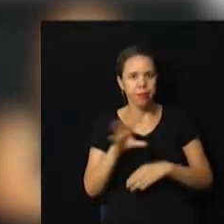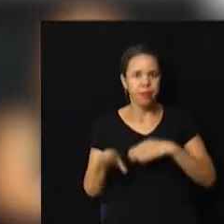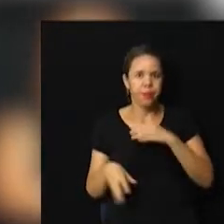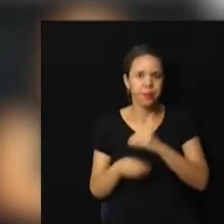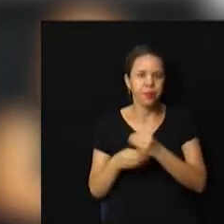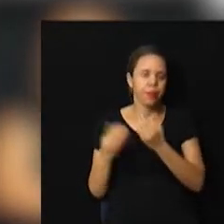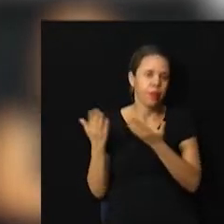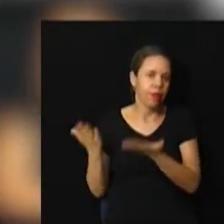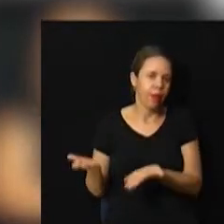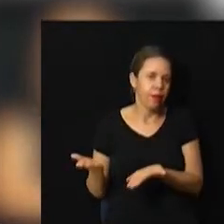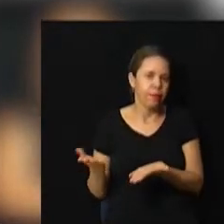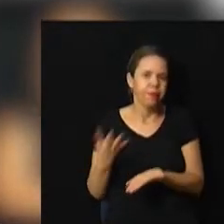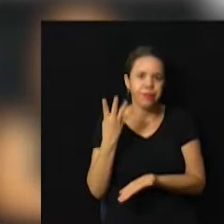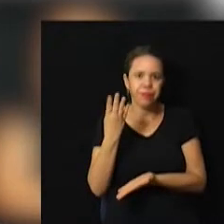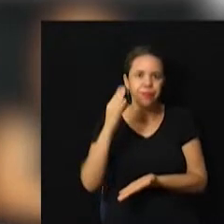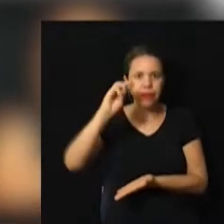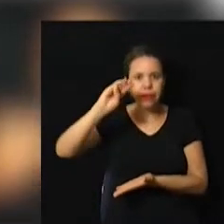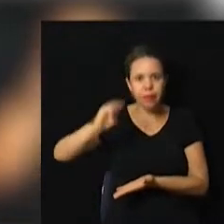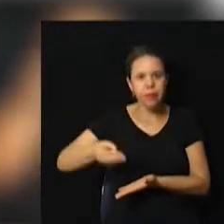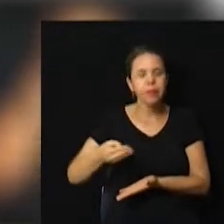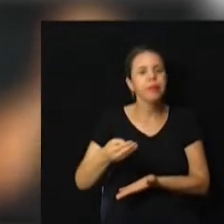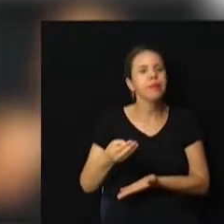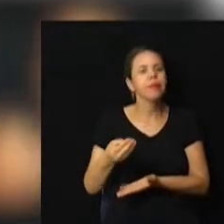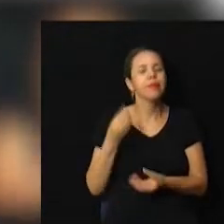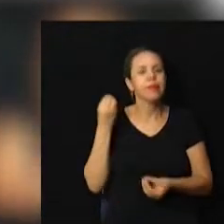A composição aqui desses 4